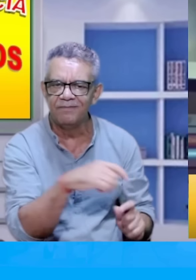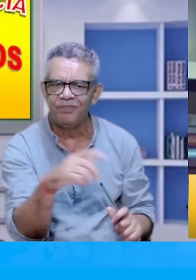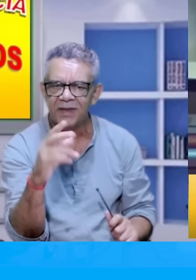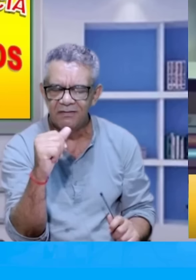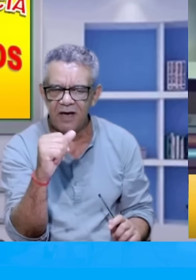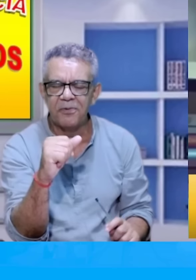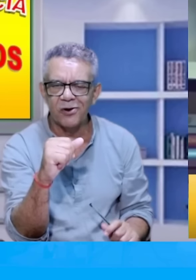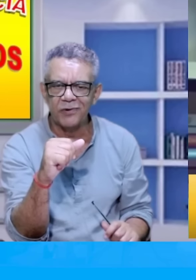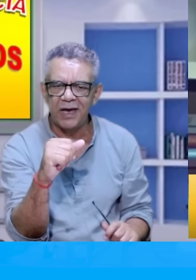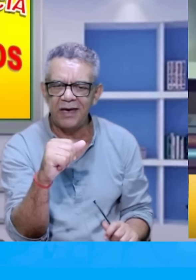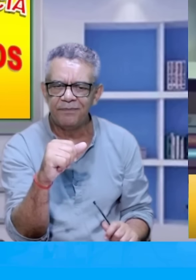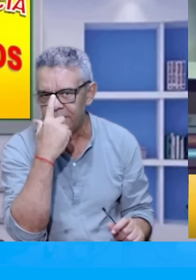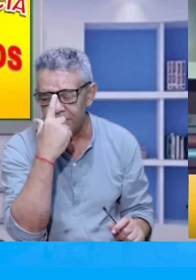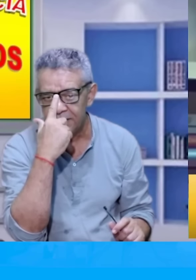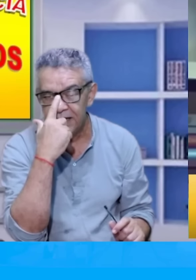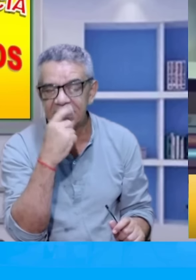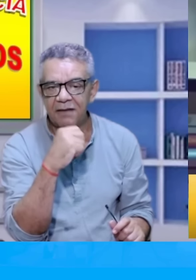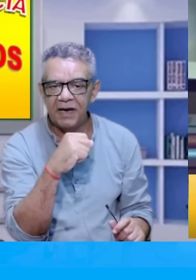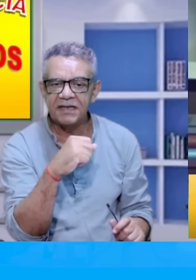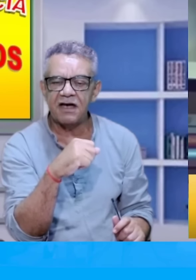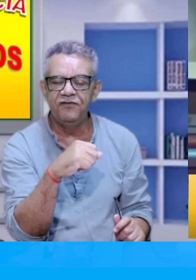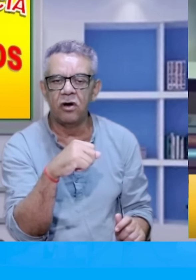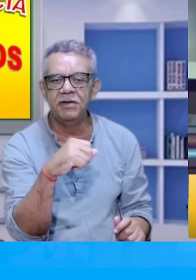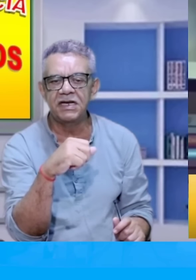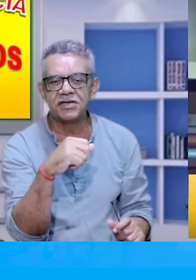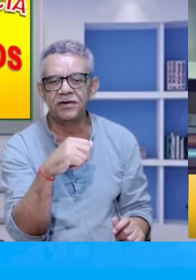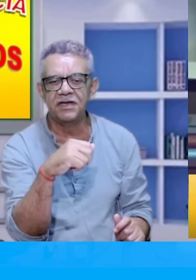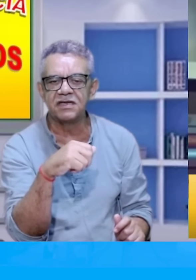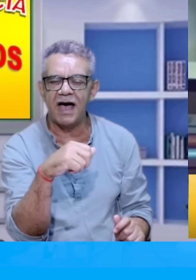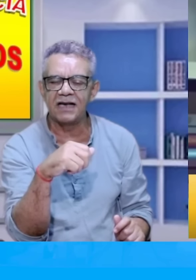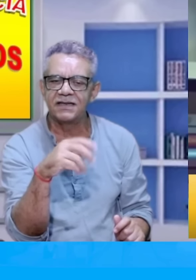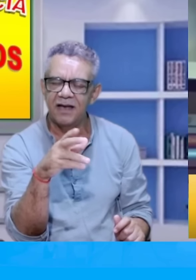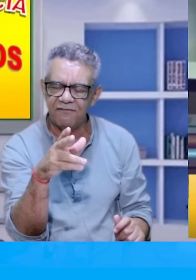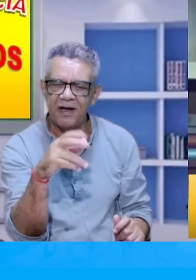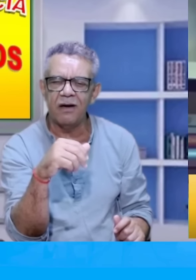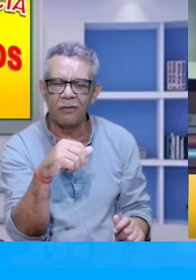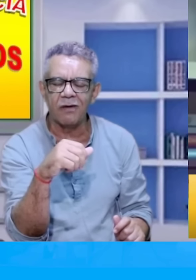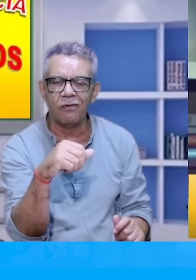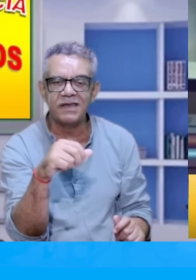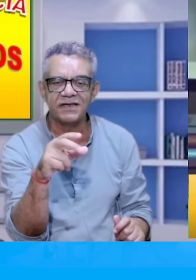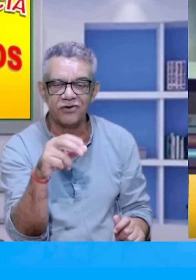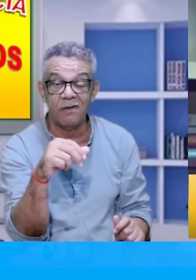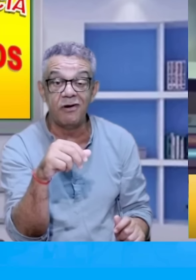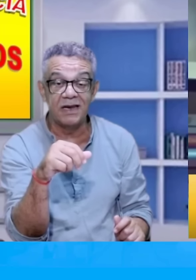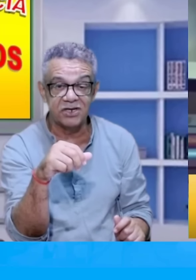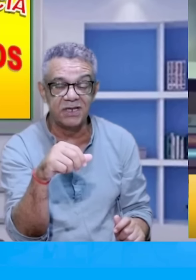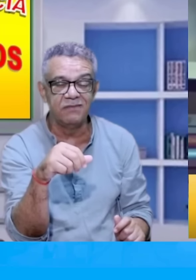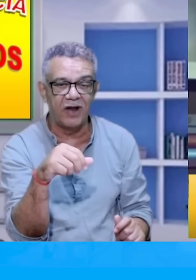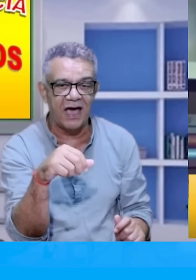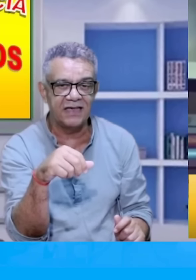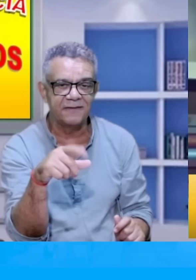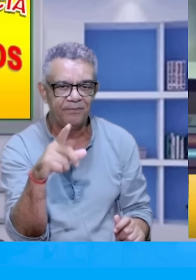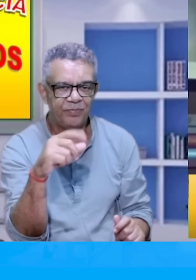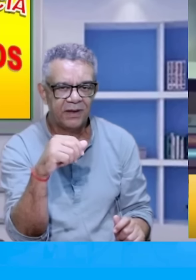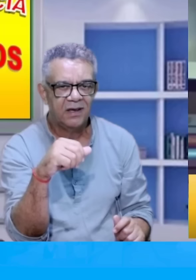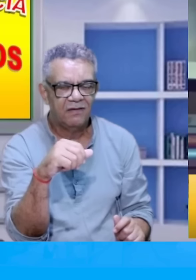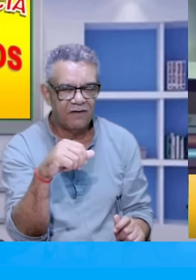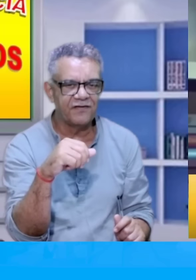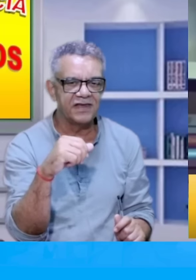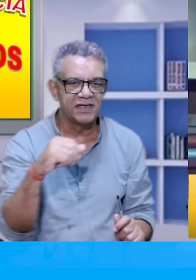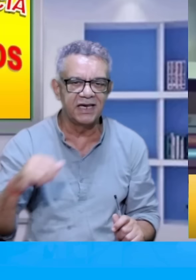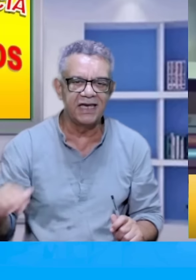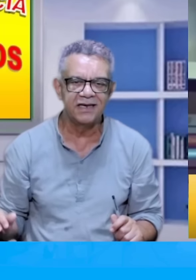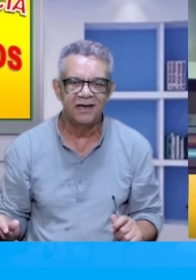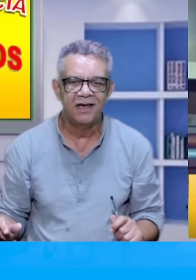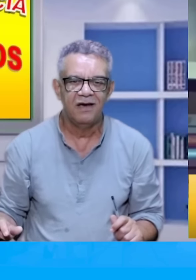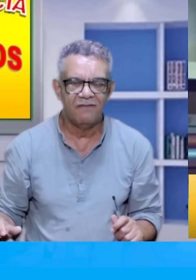desentendimento? Eu procurei. Ele também desafiou o ministro Nunes Marques a falar alguma coisa sobre o Alexandre Moraes. Vamos